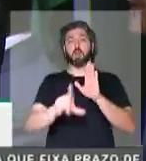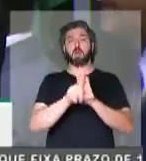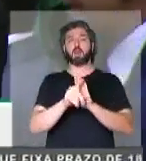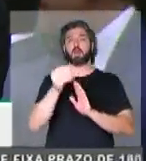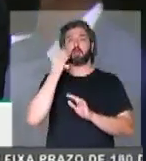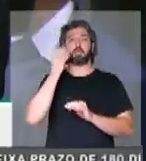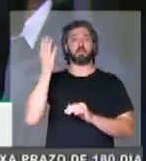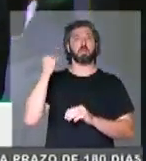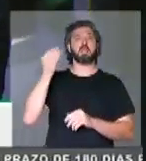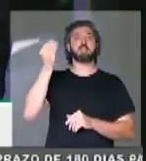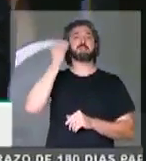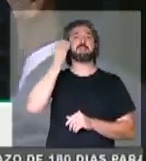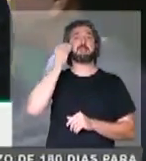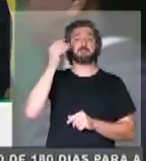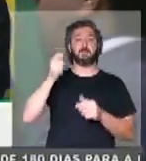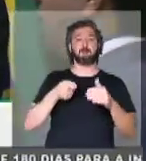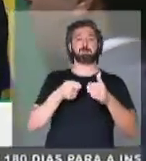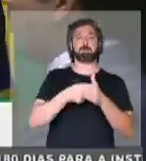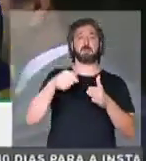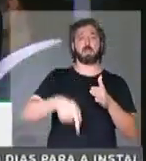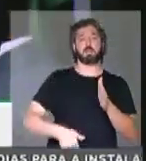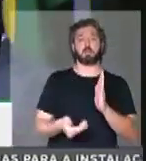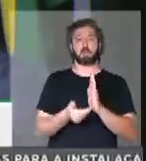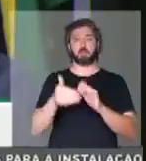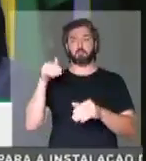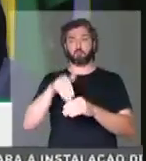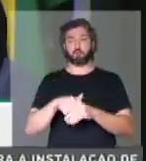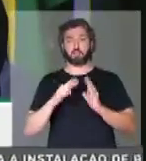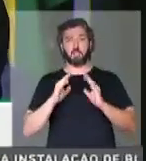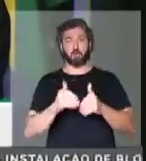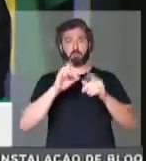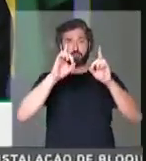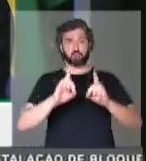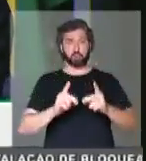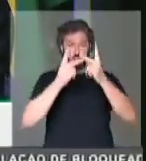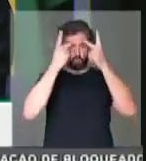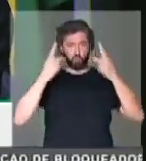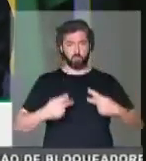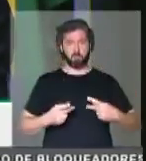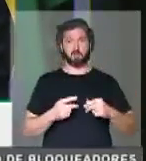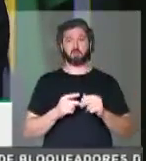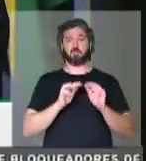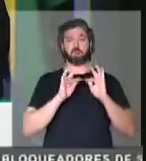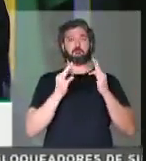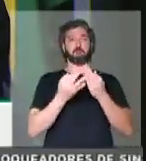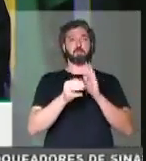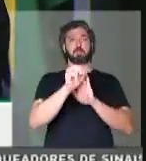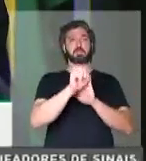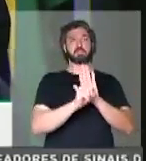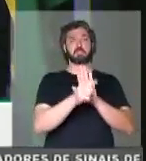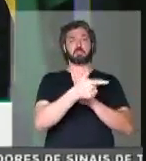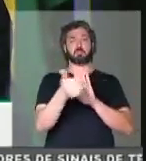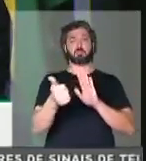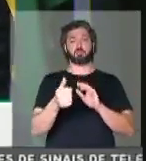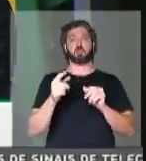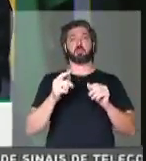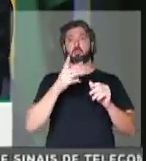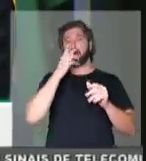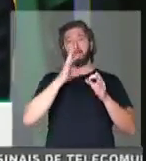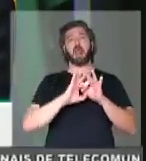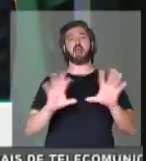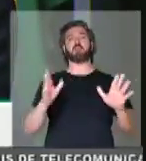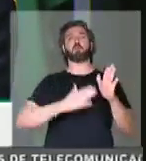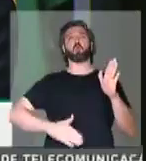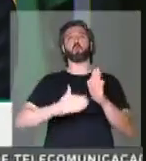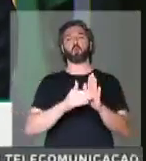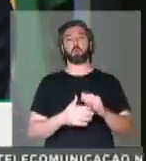que tentaram que fosse votada na Comissão de Direitos Humanos, a família do século XXI, a família do Tudo Pode.